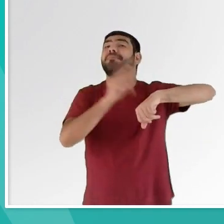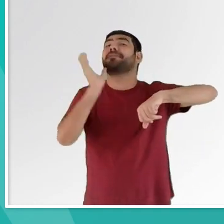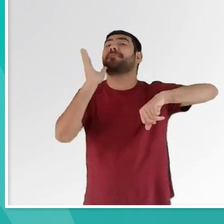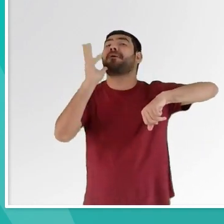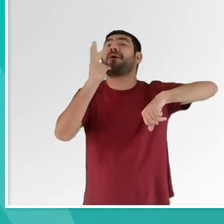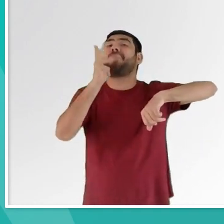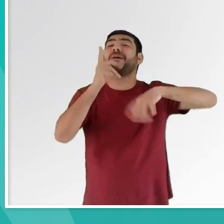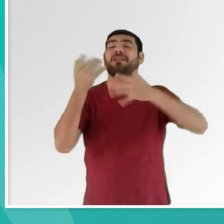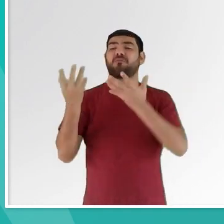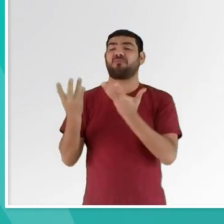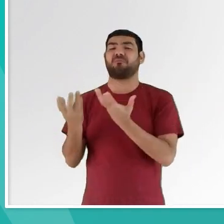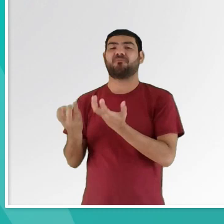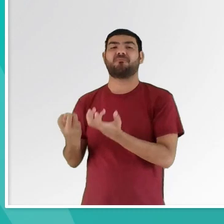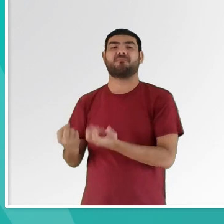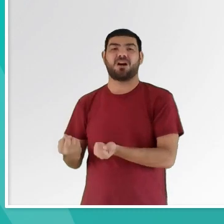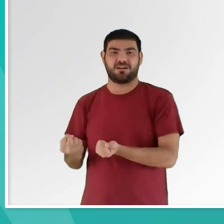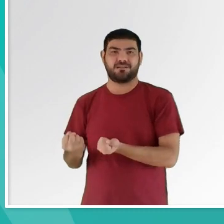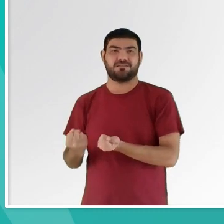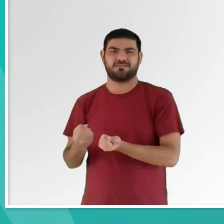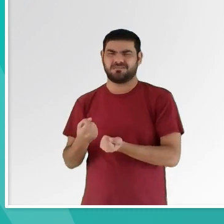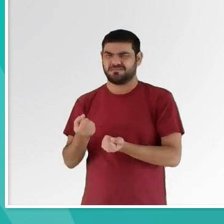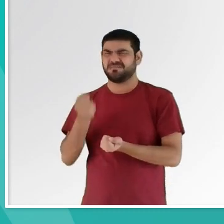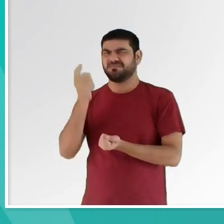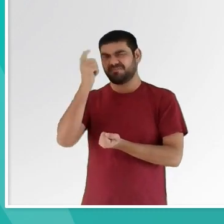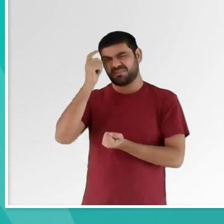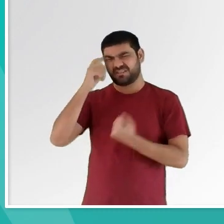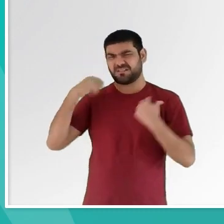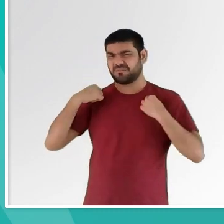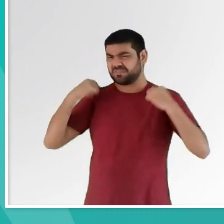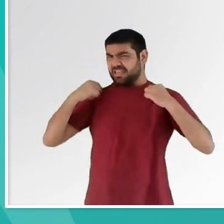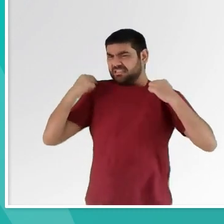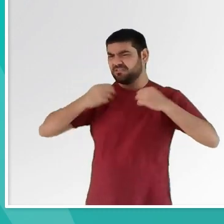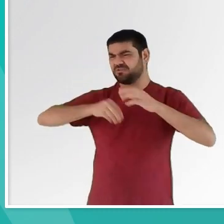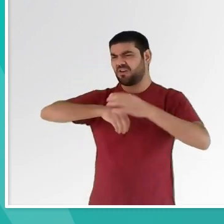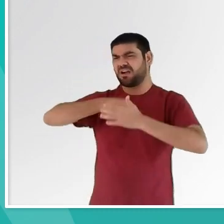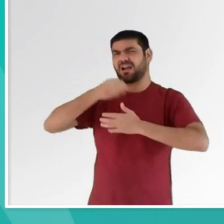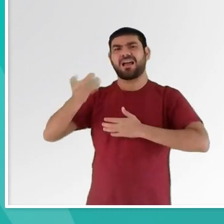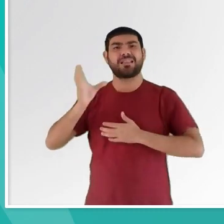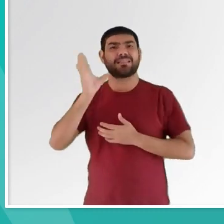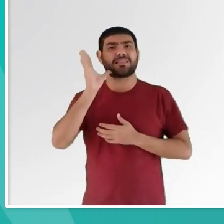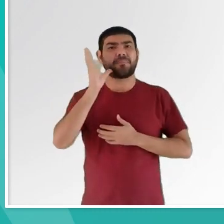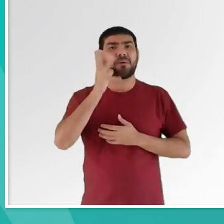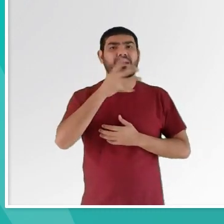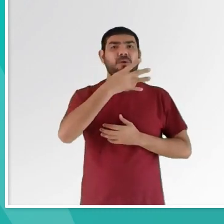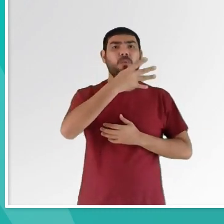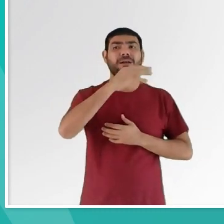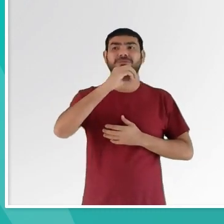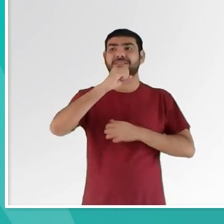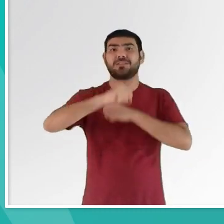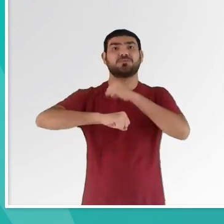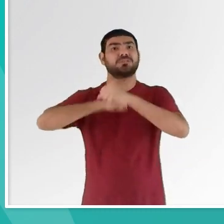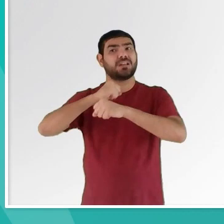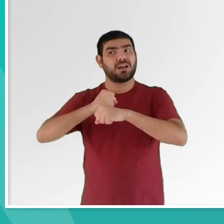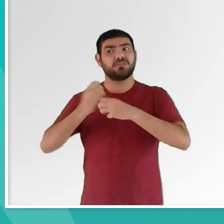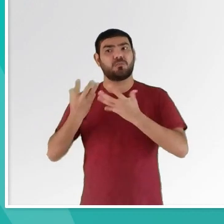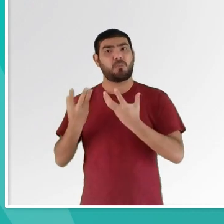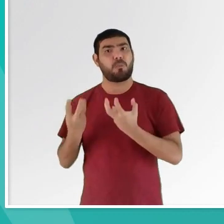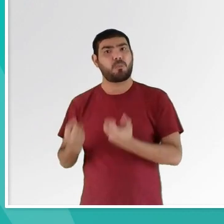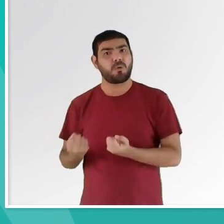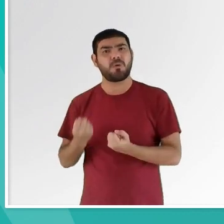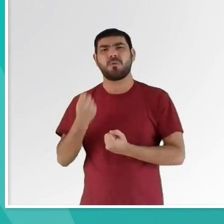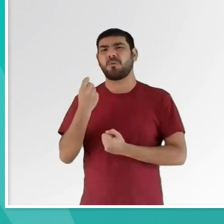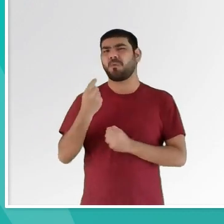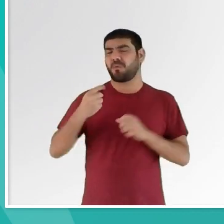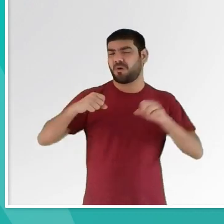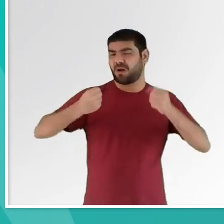decompor. Vocês imaginavam que um tecido jogado na natureza leva 400 anos para se decompor? Um pneu é incalculável,